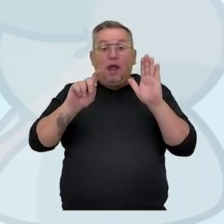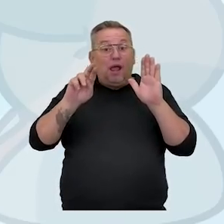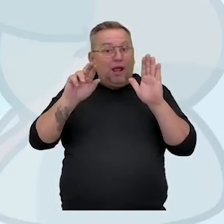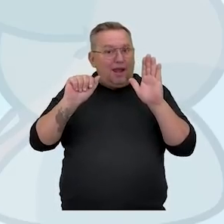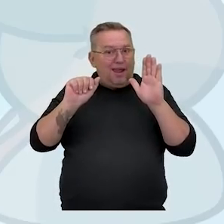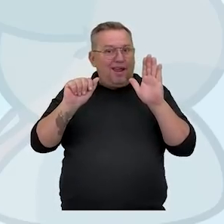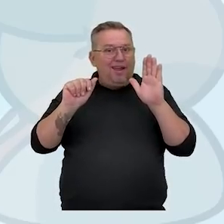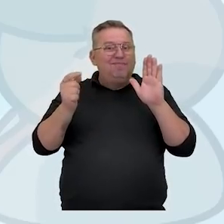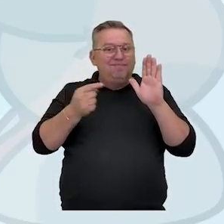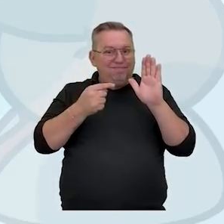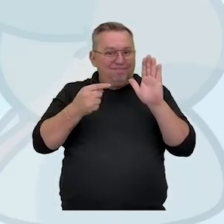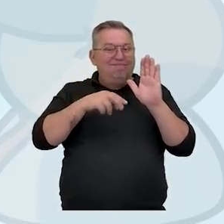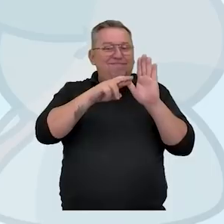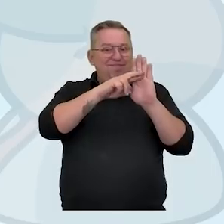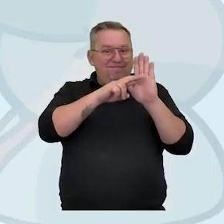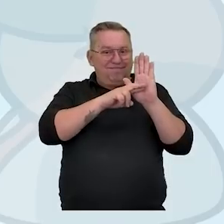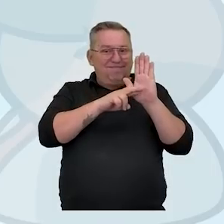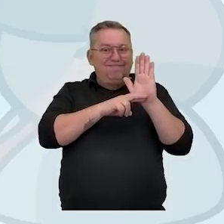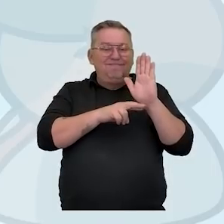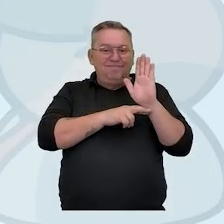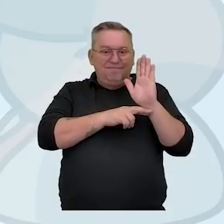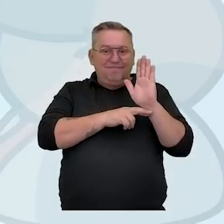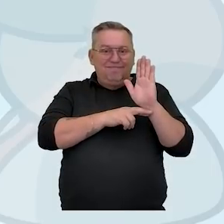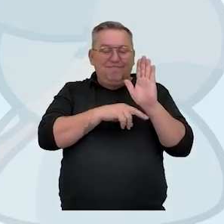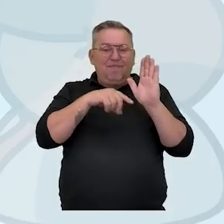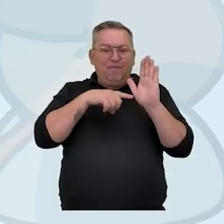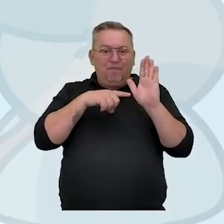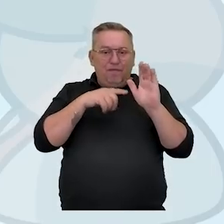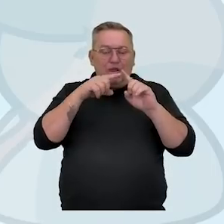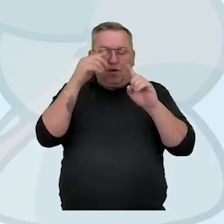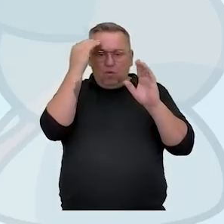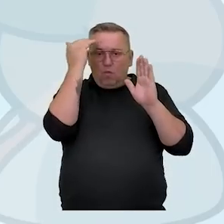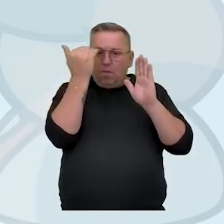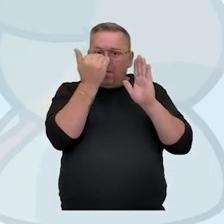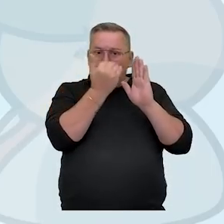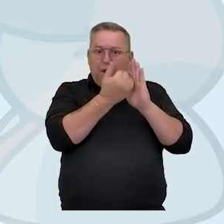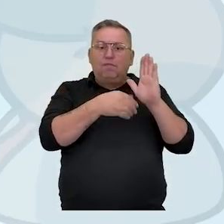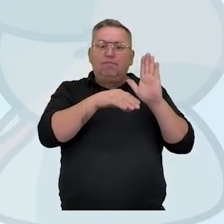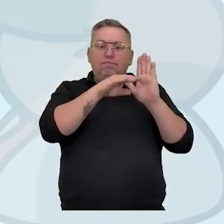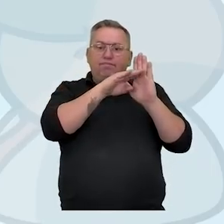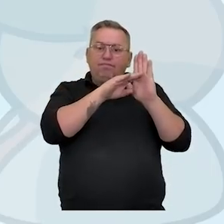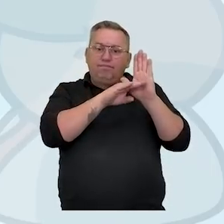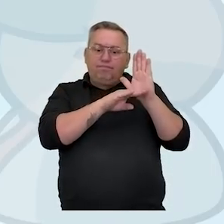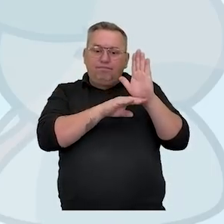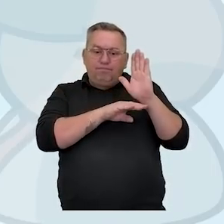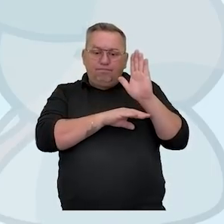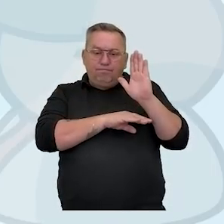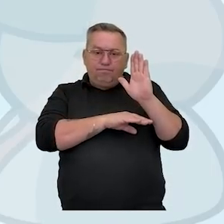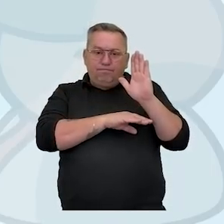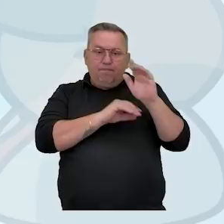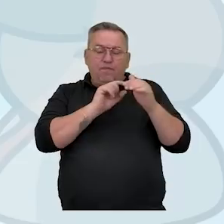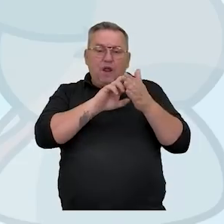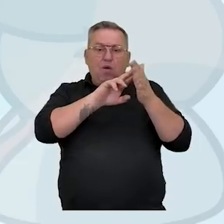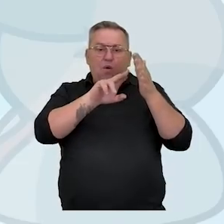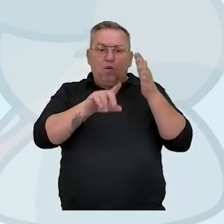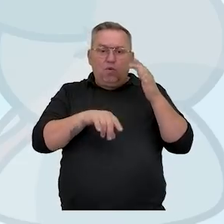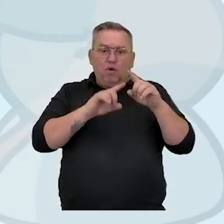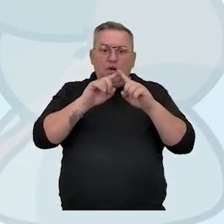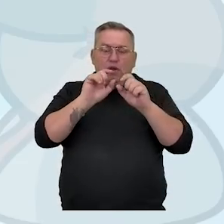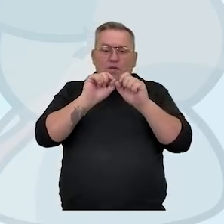informações, né? Pensamento pessoal sobre determinado assunto. Então, a opinião, né? O que eu, a partir